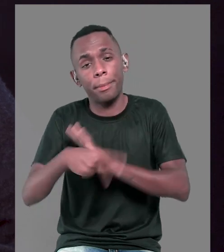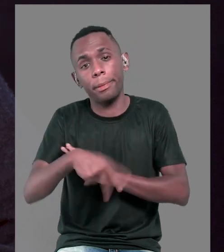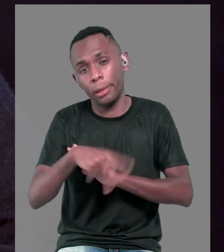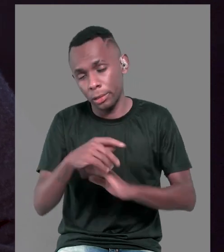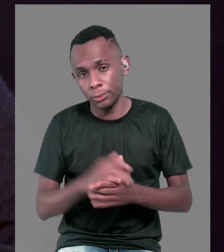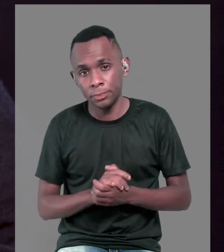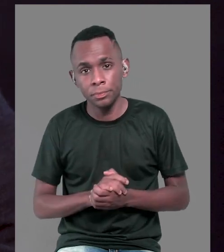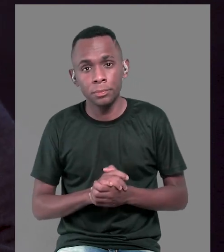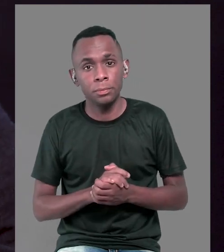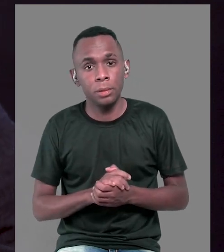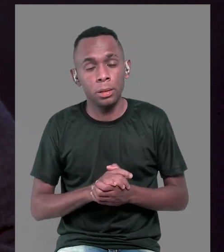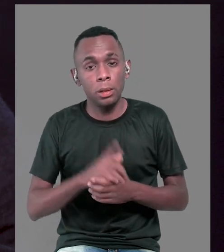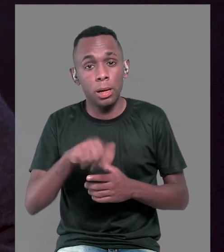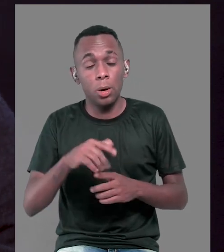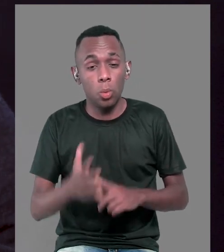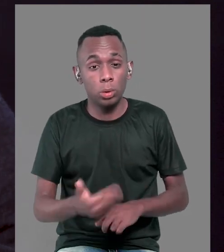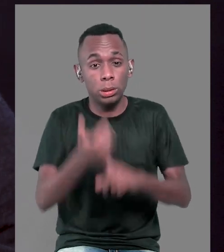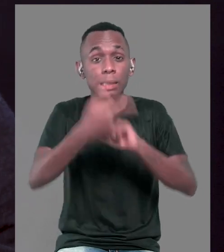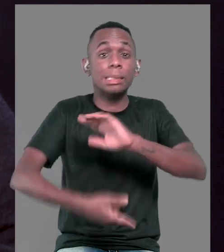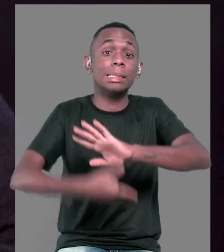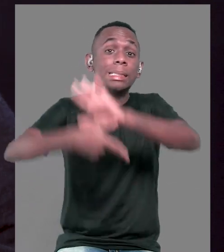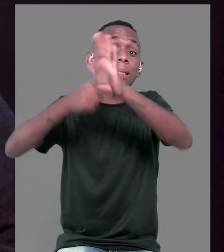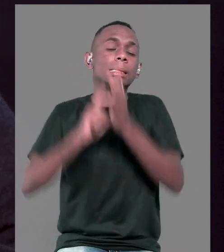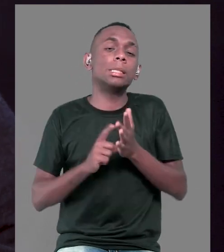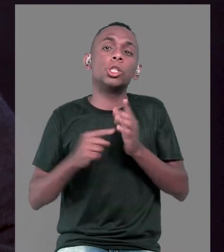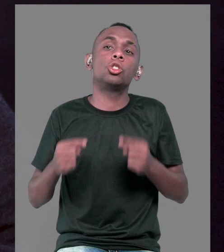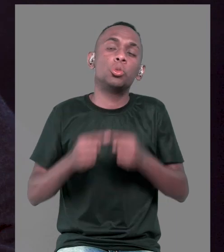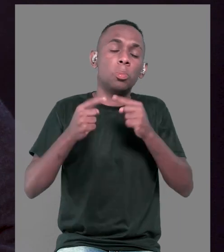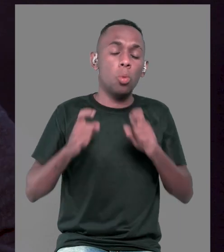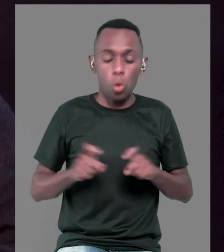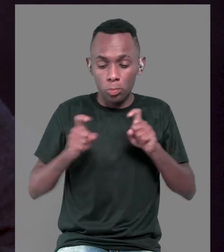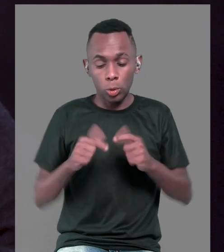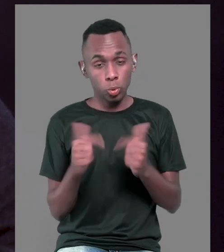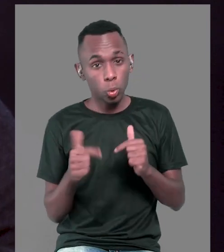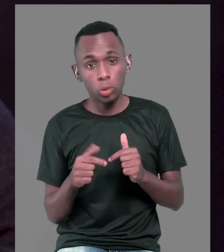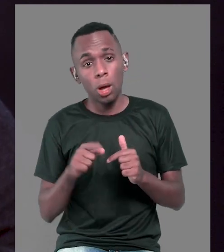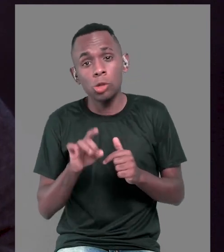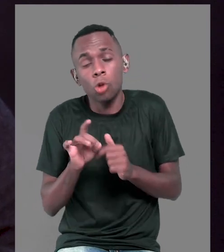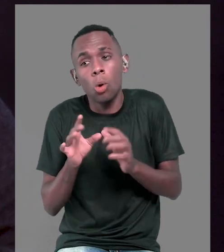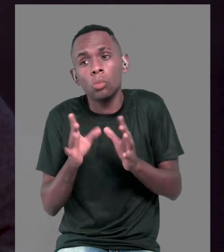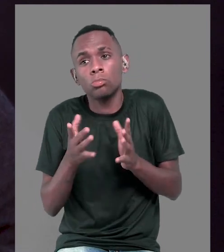É um software antes de haver computador. É um algoritmo